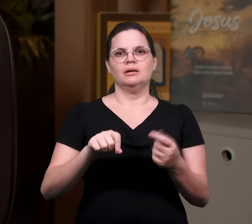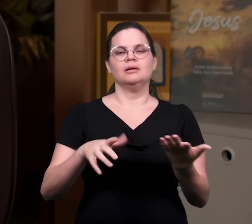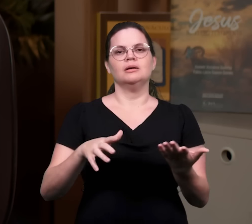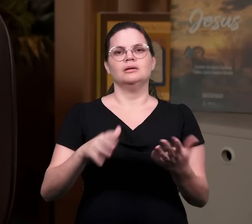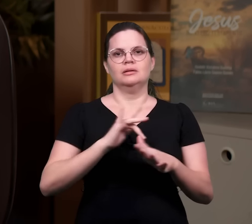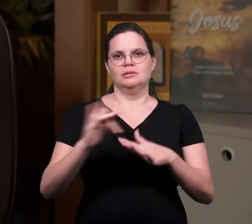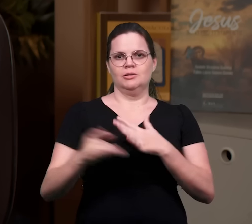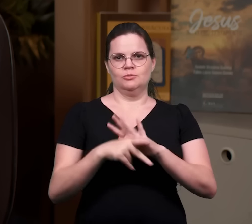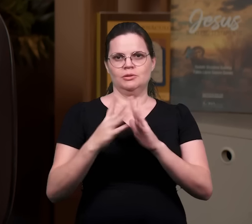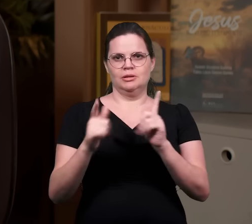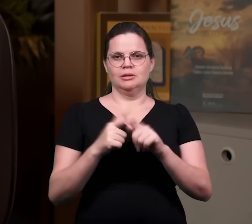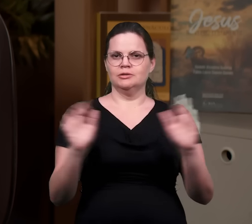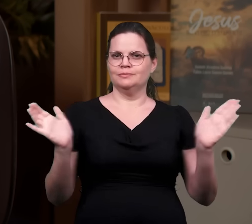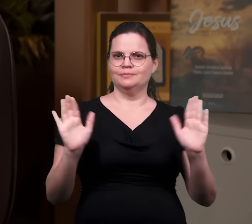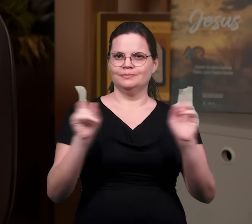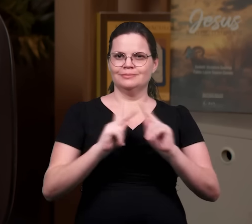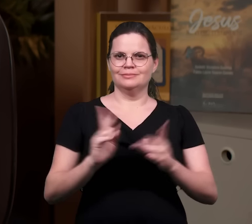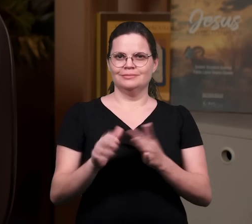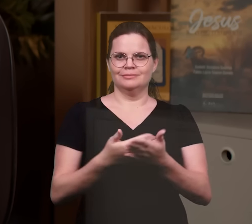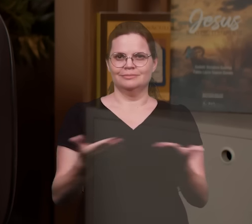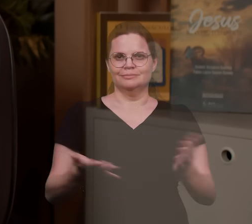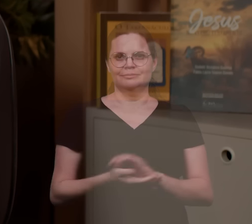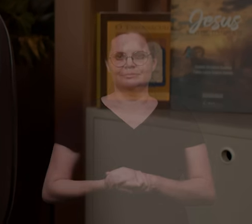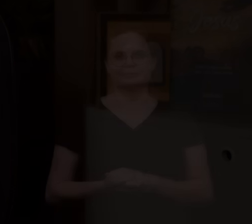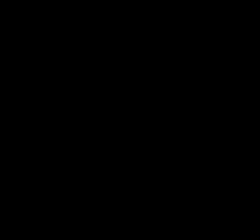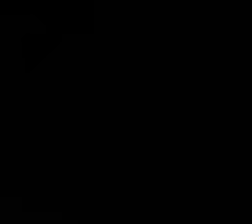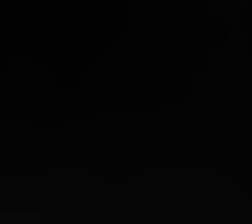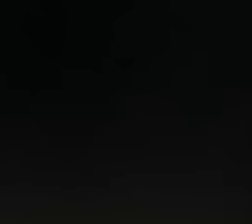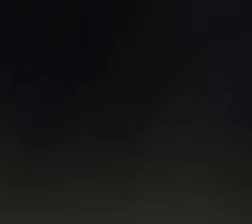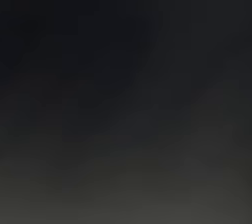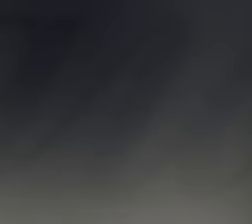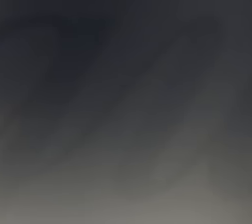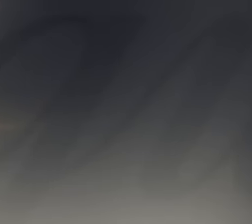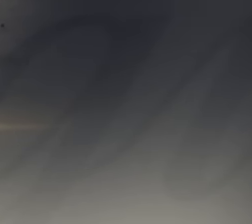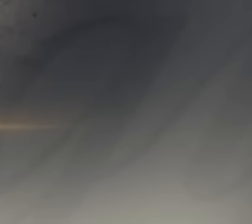Assim nós encerramos aqui esse episódio, desejando a todos a paz do Senhor Jesus.